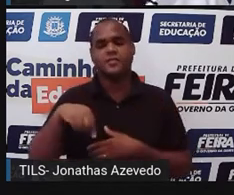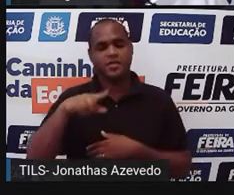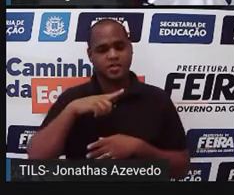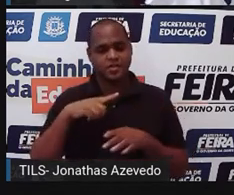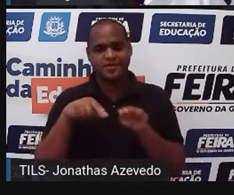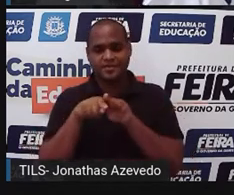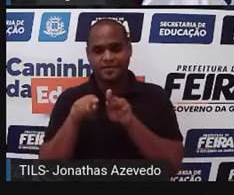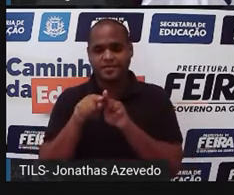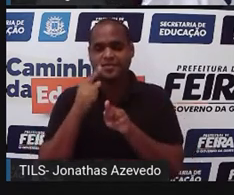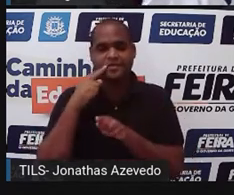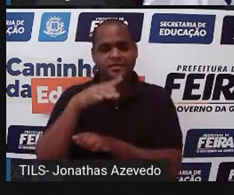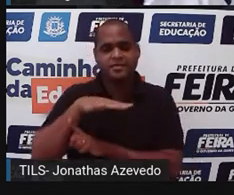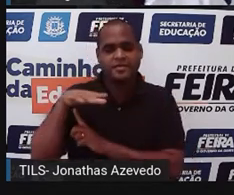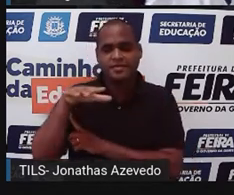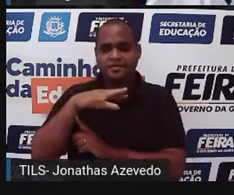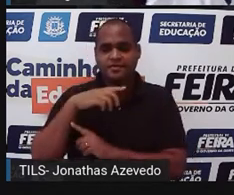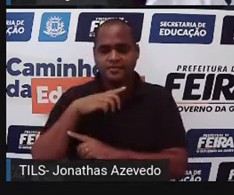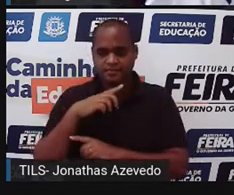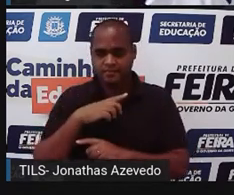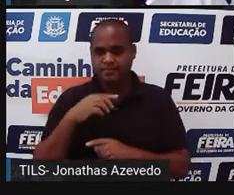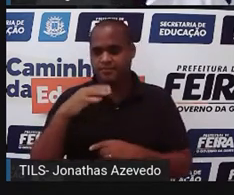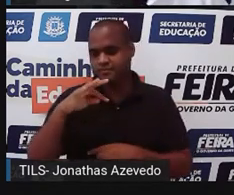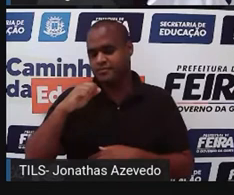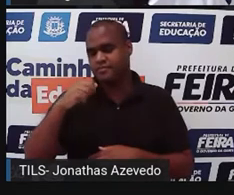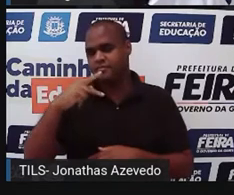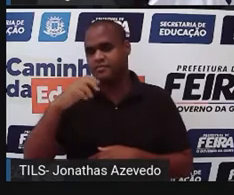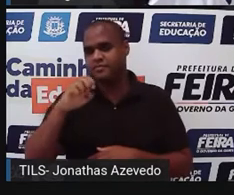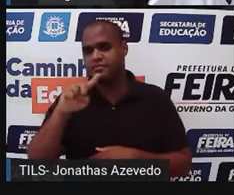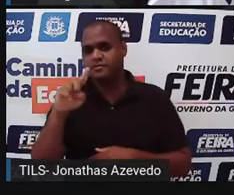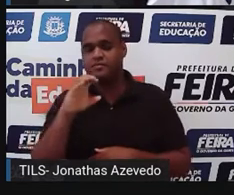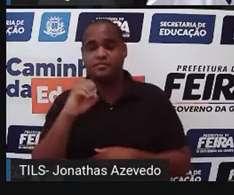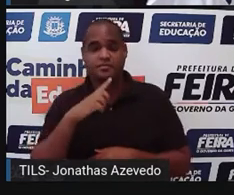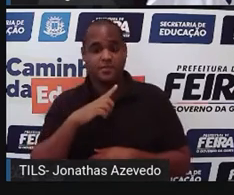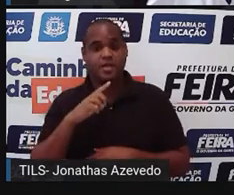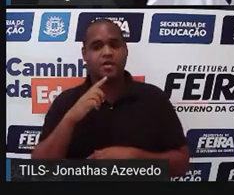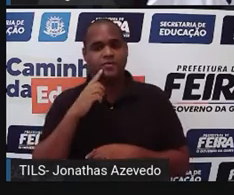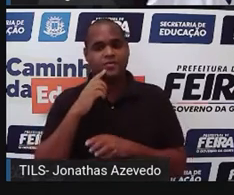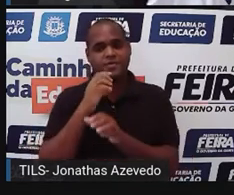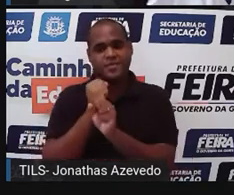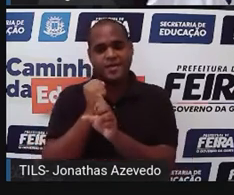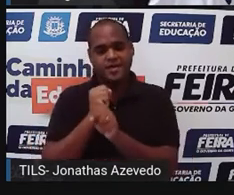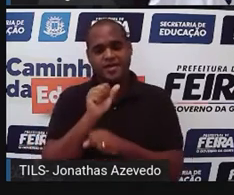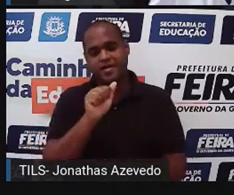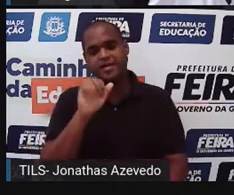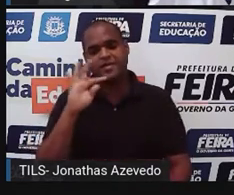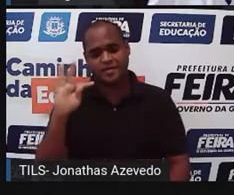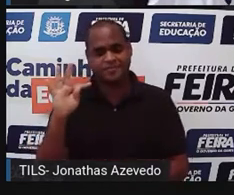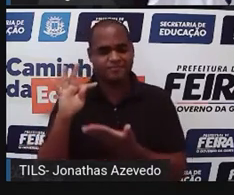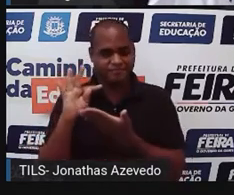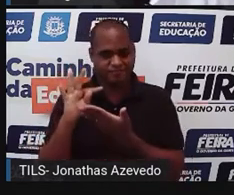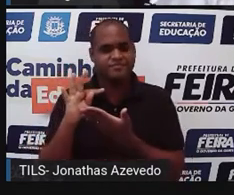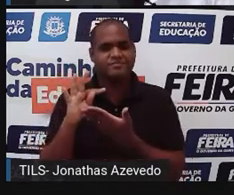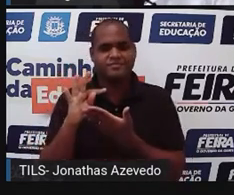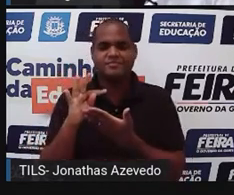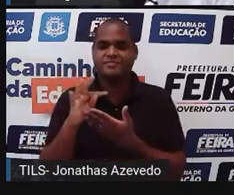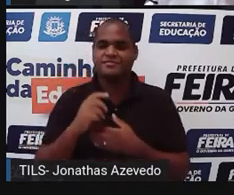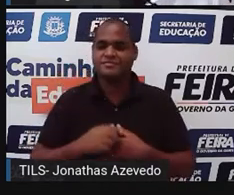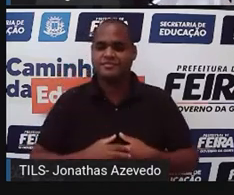viu também a área do trapézio E eu chamei aqui de até a área do trapézio beleza